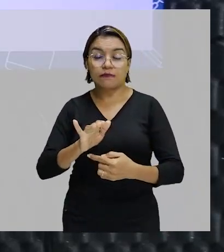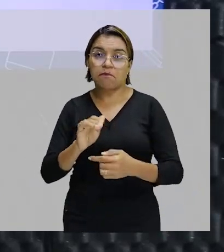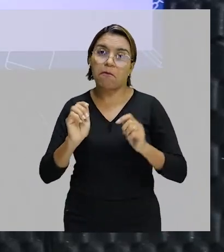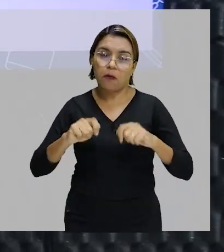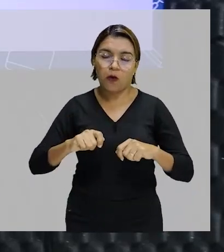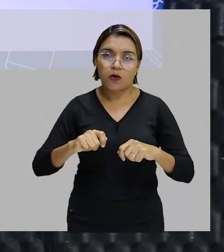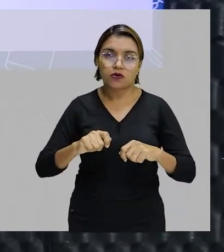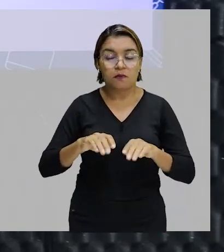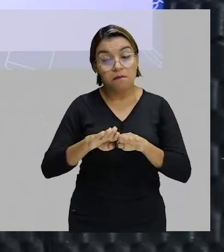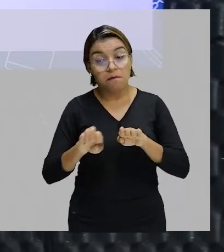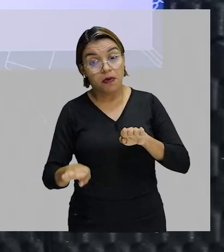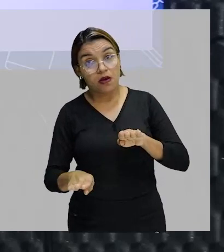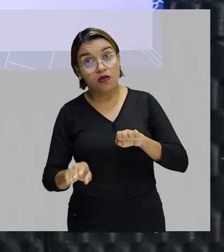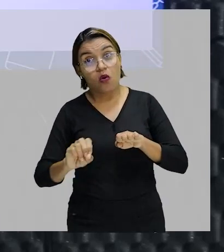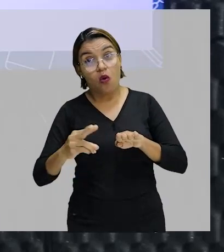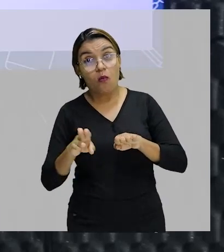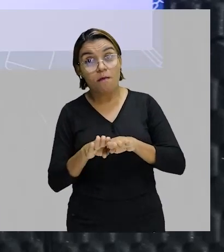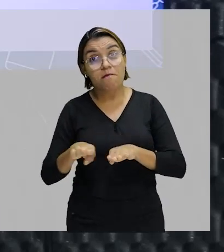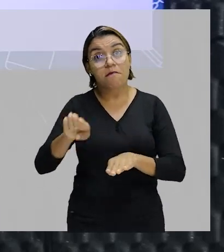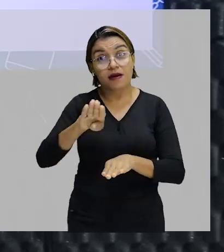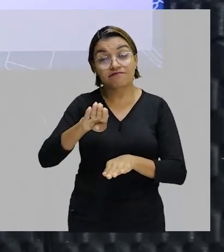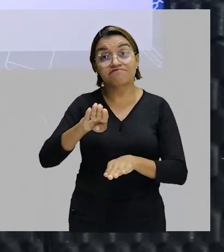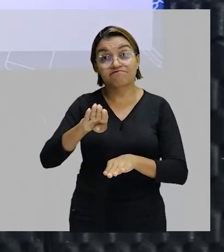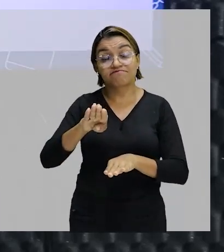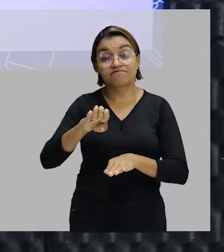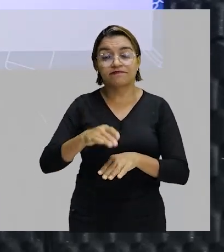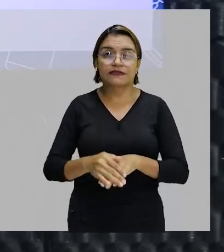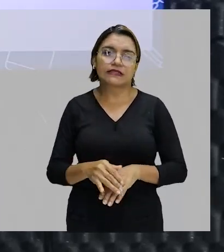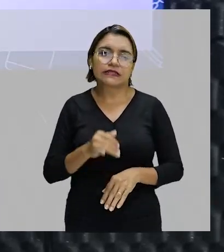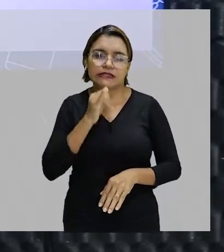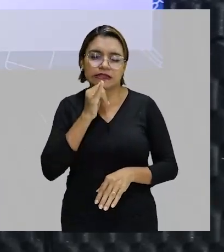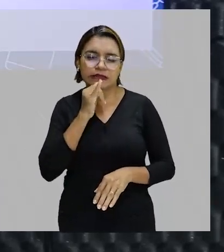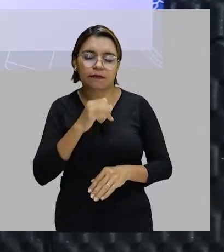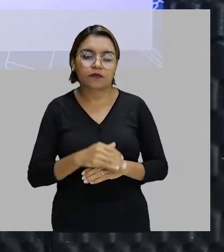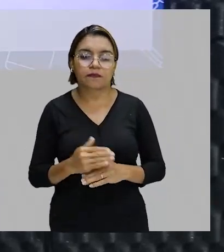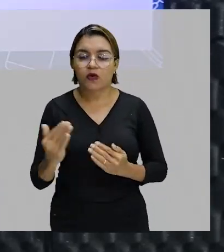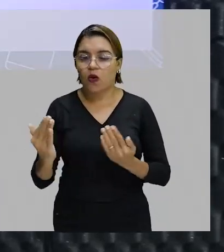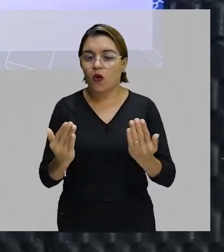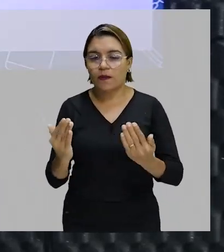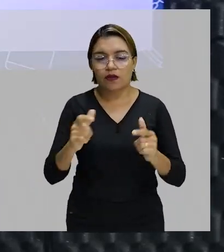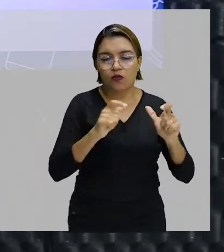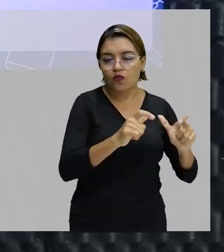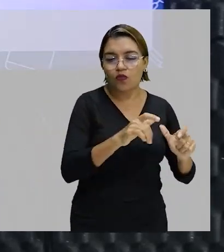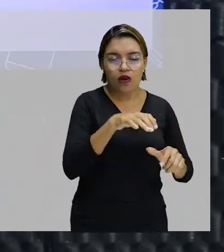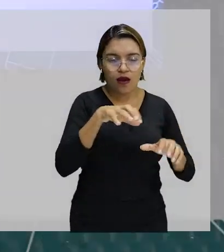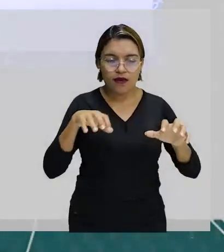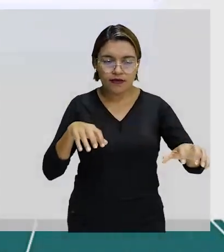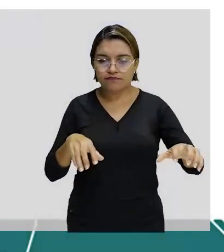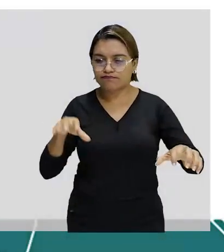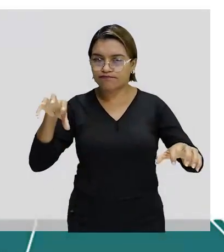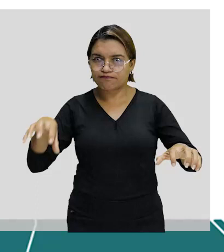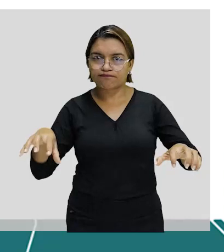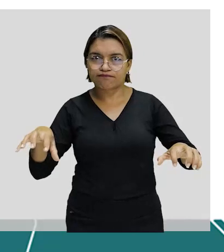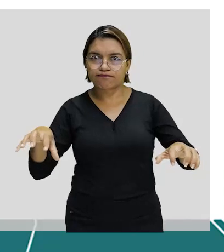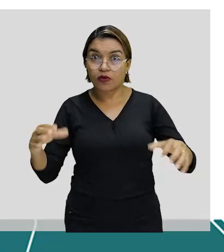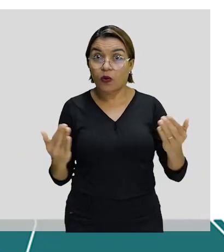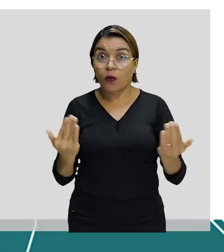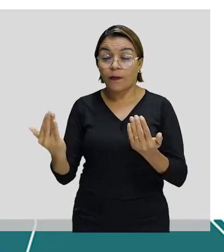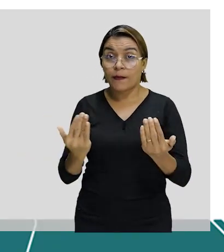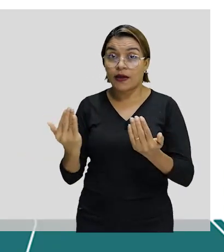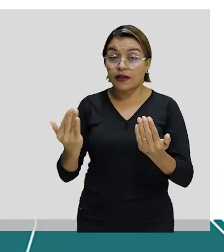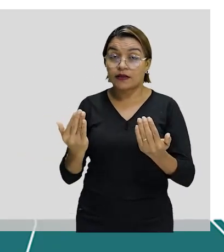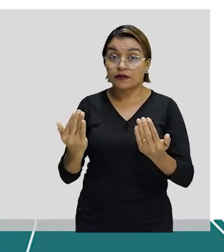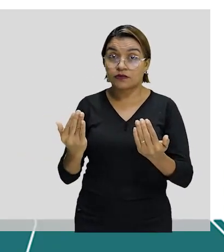ser para menos, como pode ser para mais. Então, ao invés de eu comparar um com o outro, que é o grau comparativo,